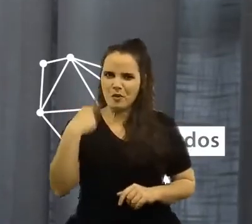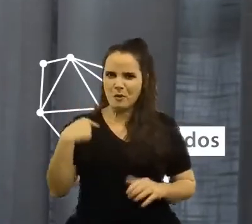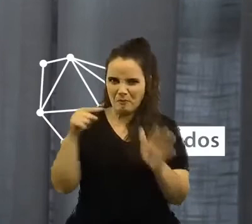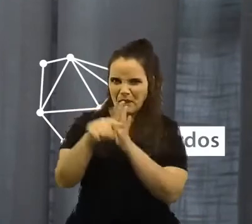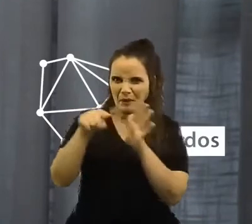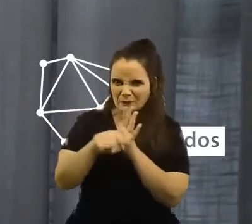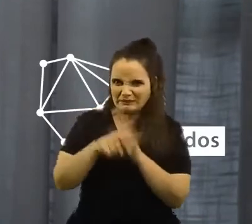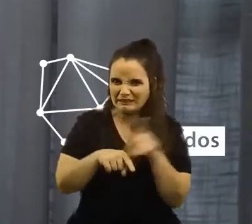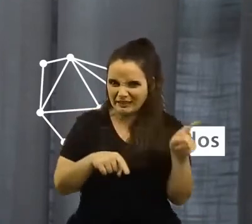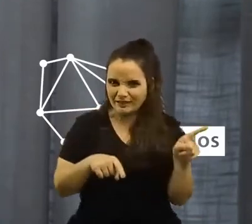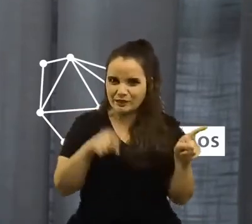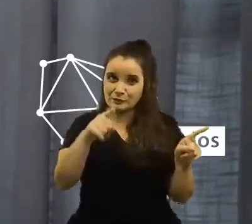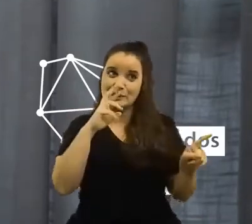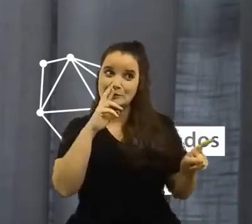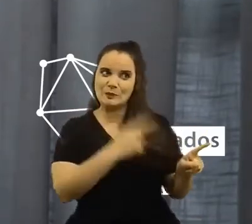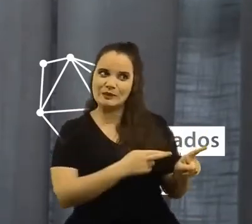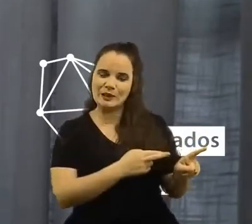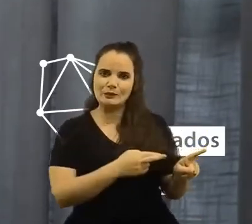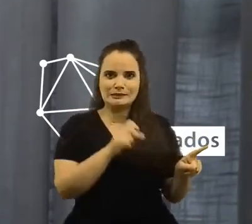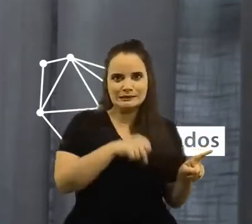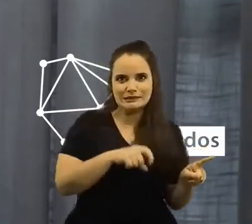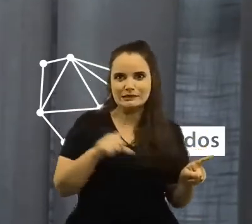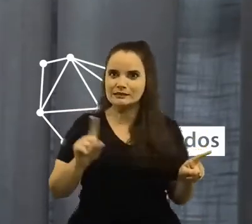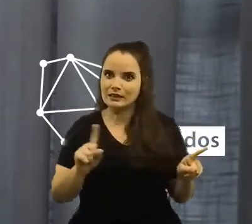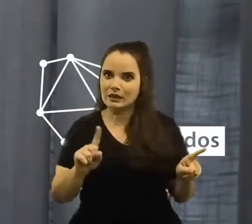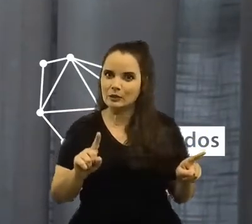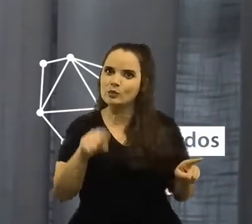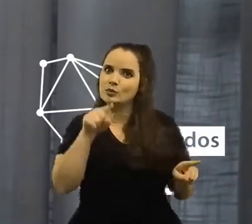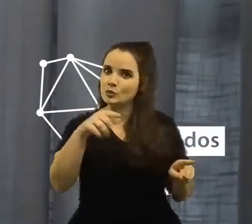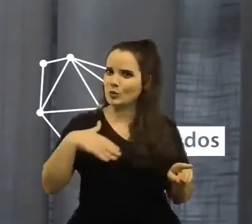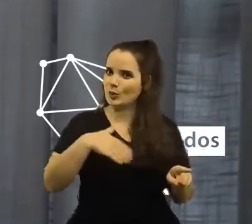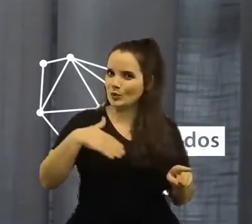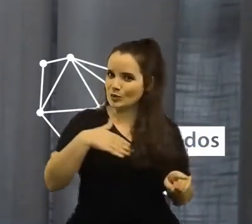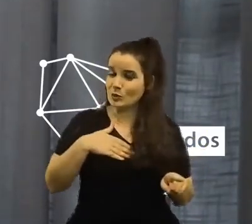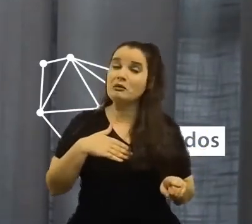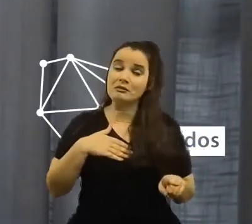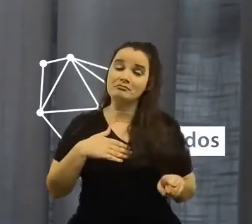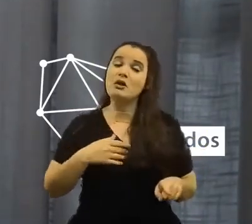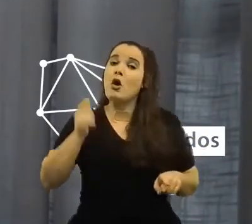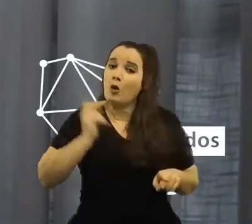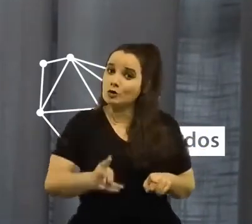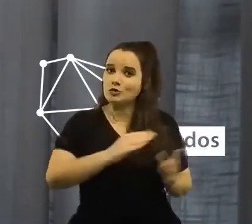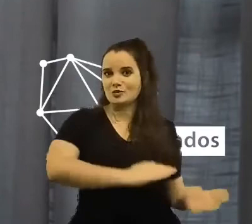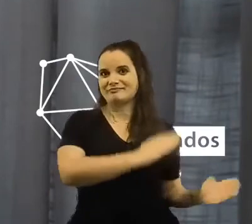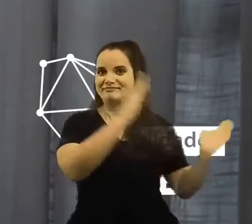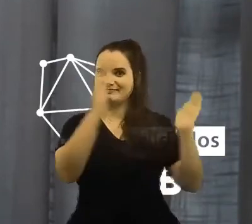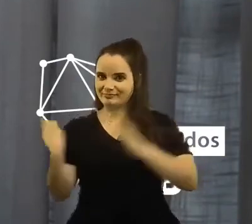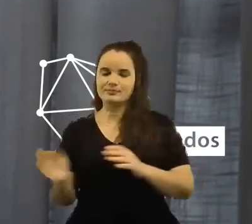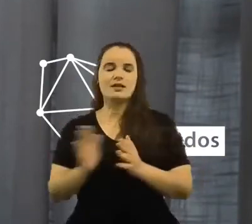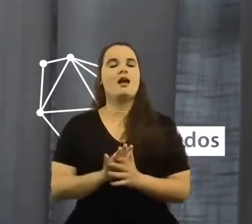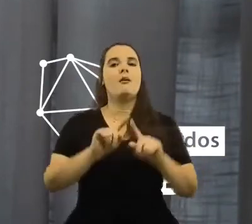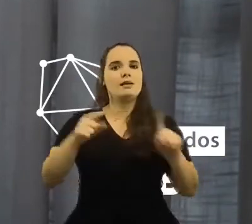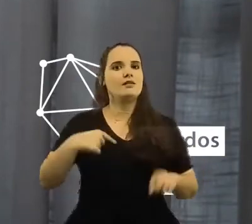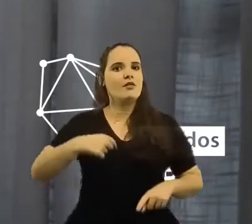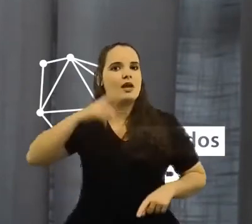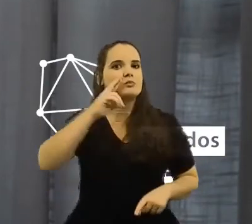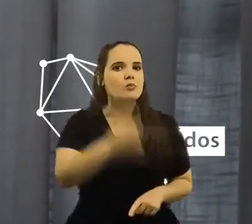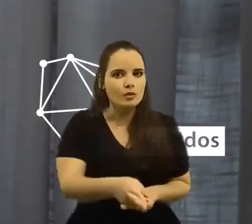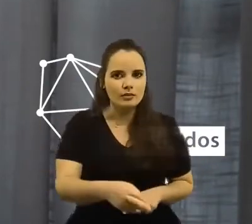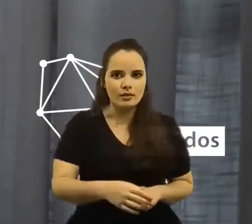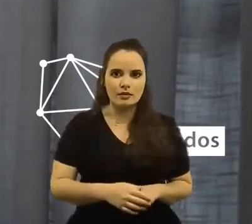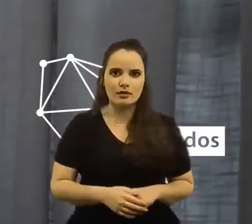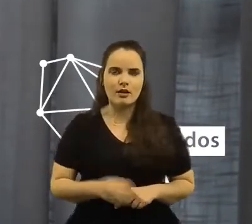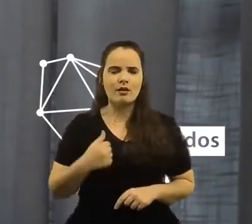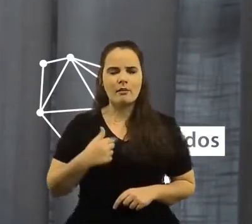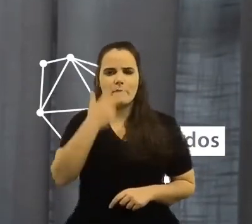e deve ter decidido assistir até aqui para encontrar a resposta. Mas caso eu te desse a resposta agora, seria apenas a minha opinião e achismo